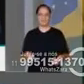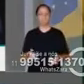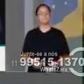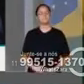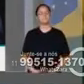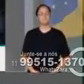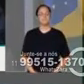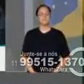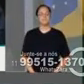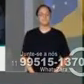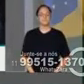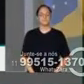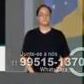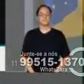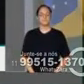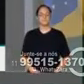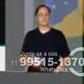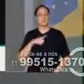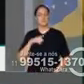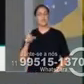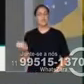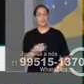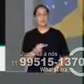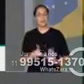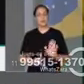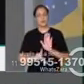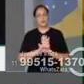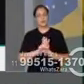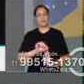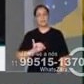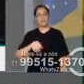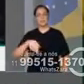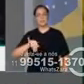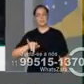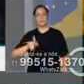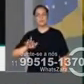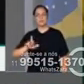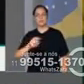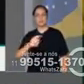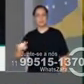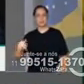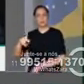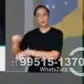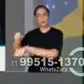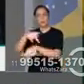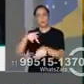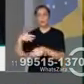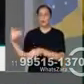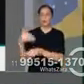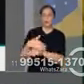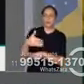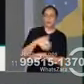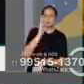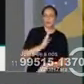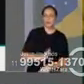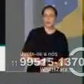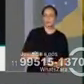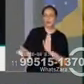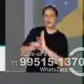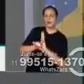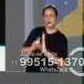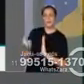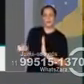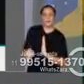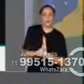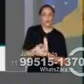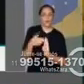inclusive aprovamos uma nova lei de imigração exatamente com o objetivo de receber de forma ampla a todos